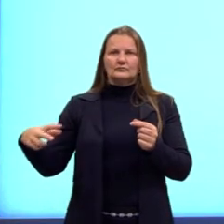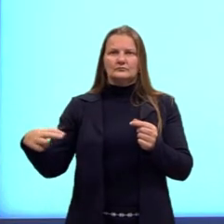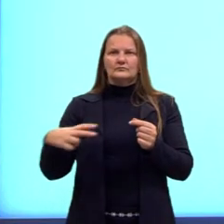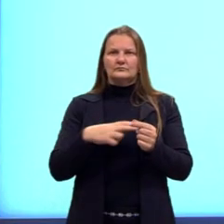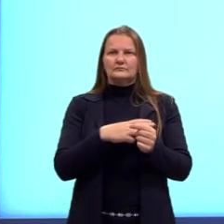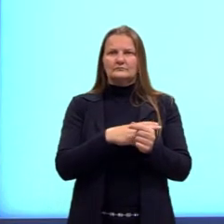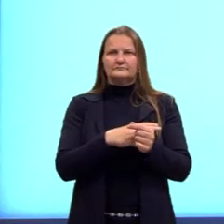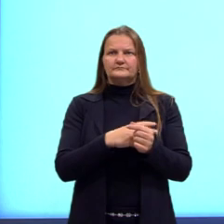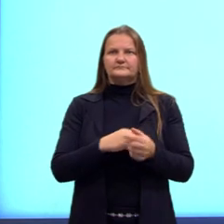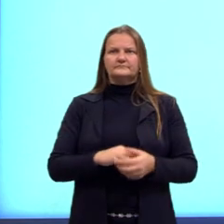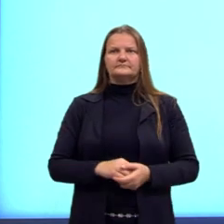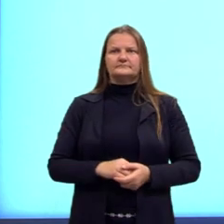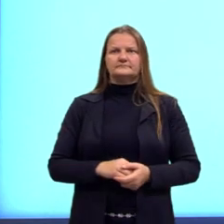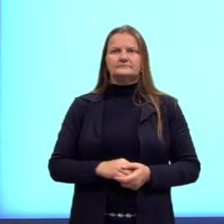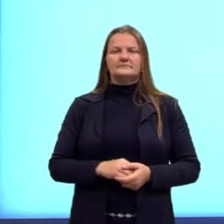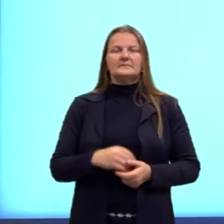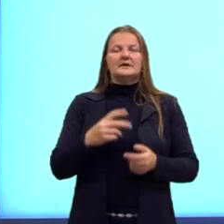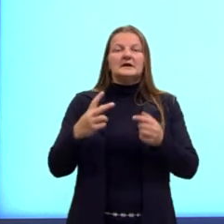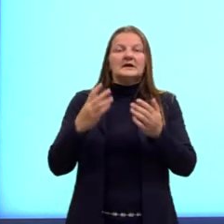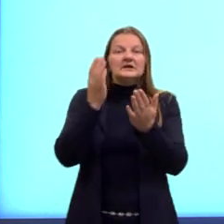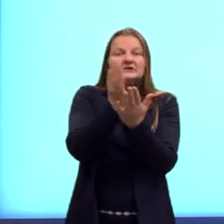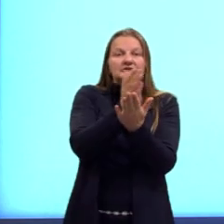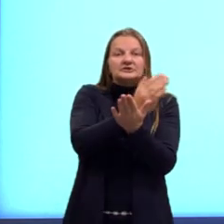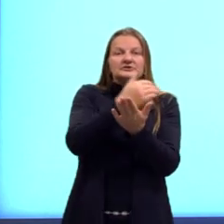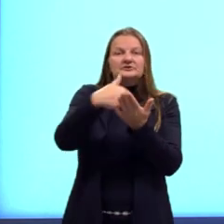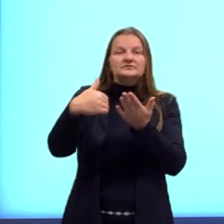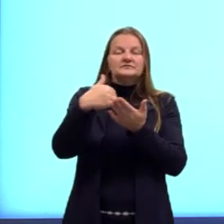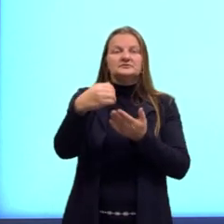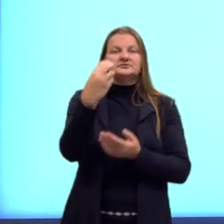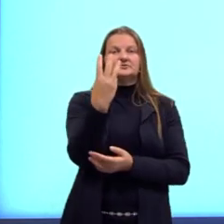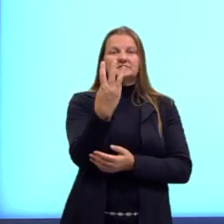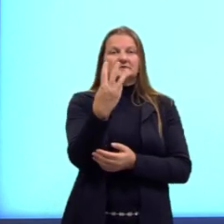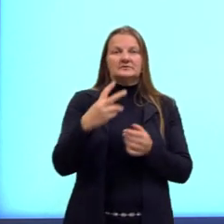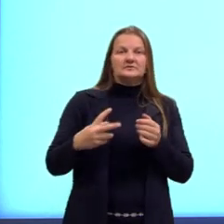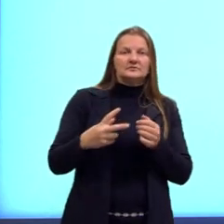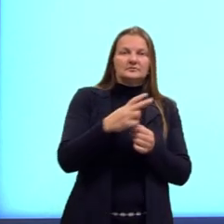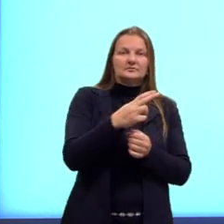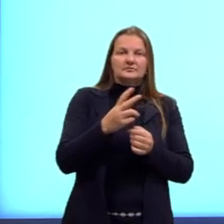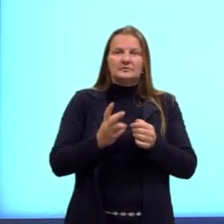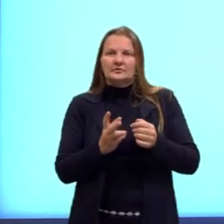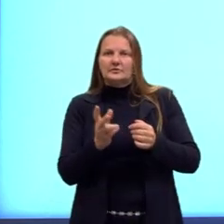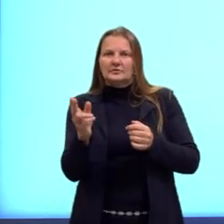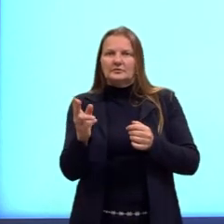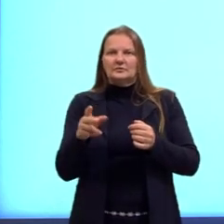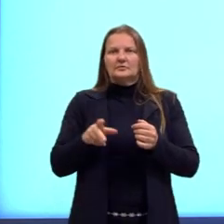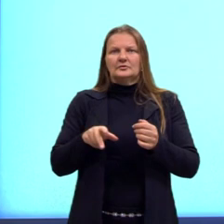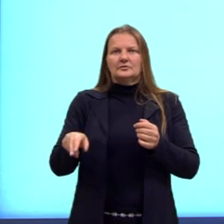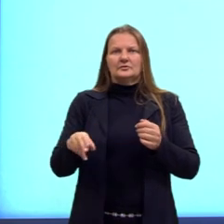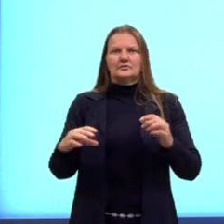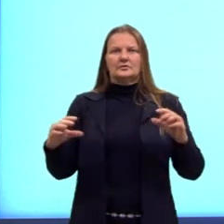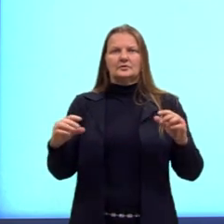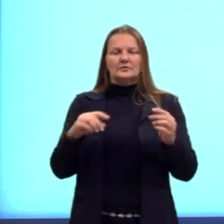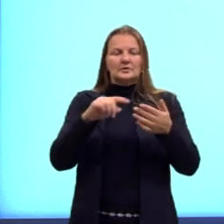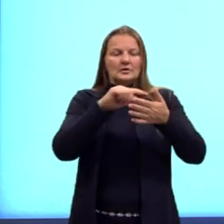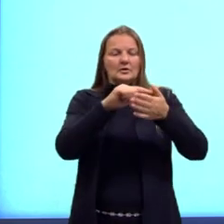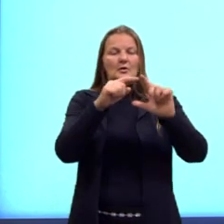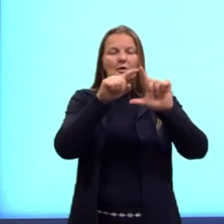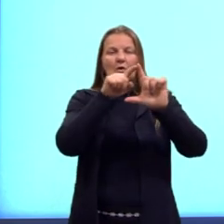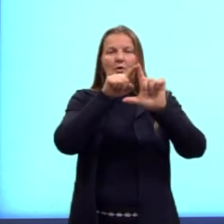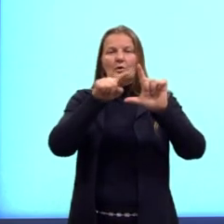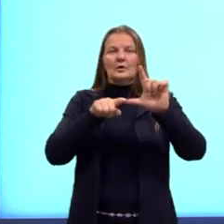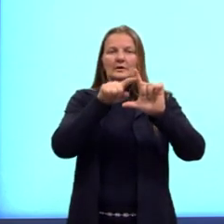então você para essa figura em três outras figuras cito posicionar os 3 anos os internos